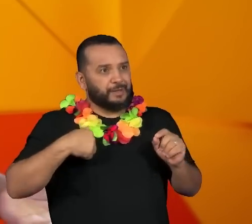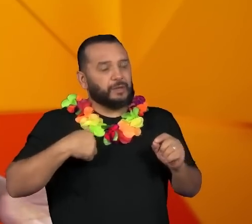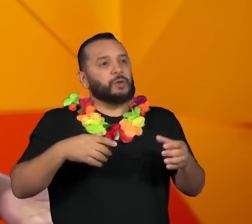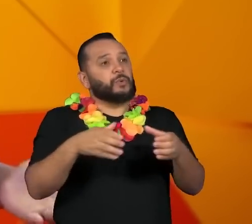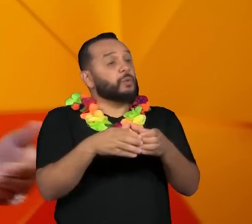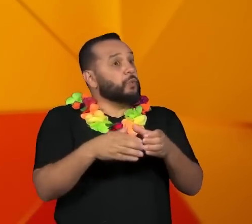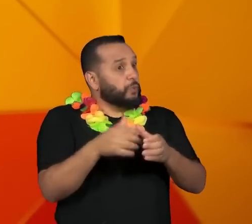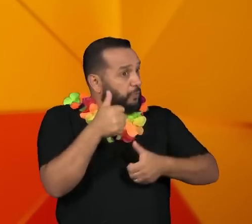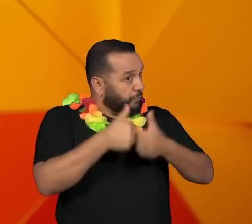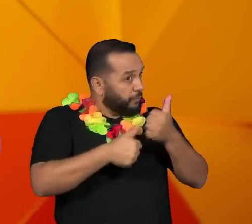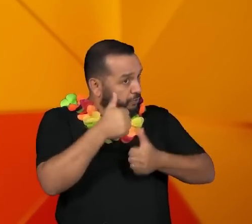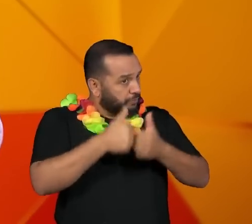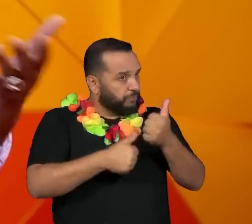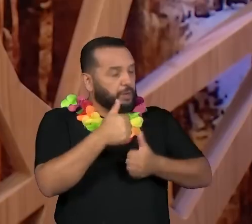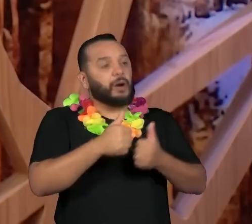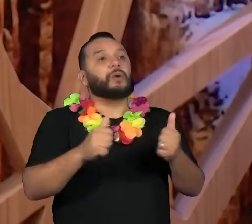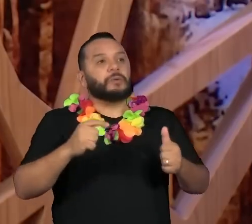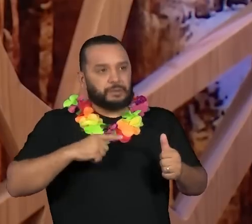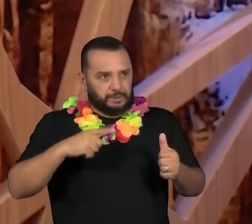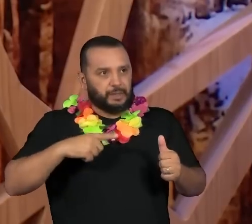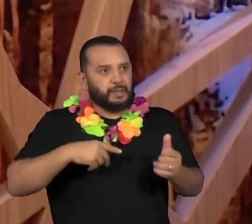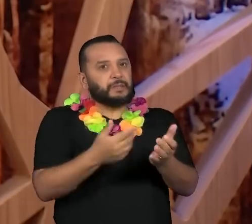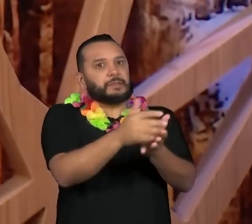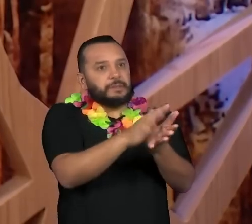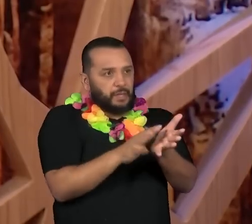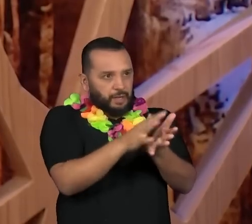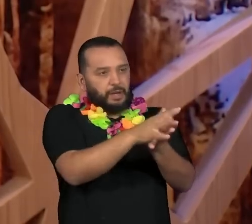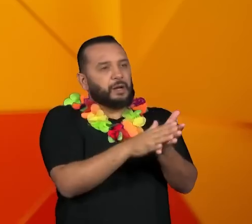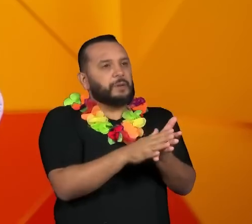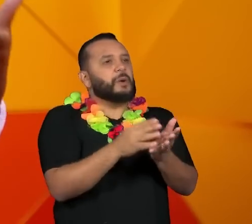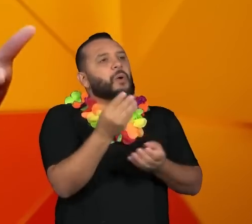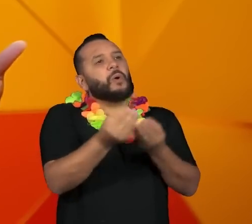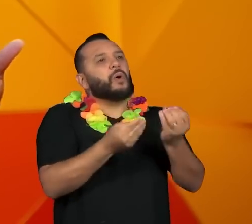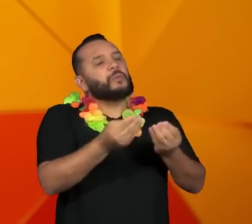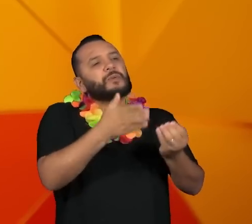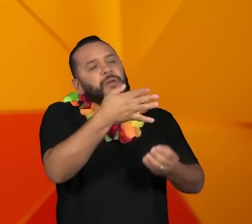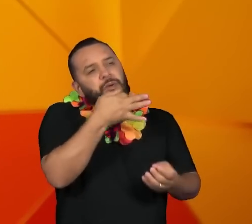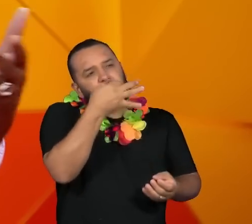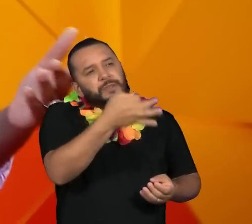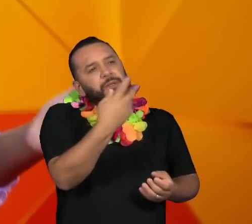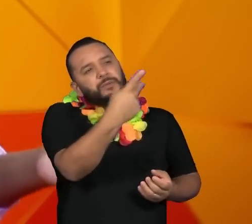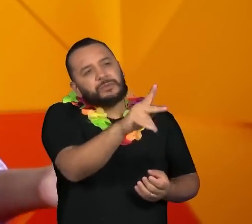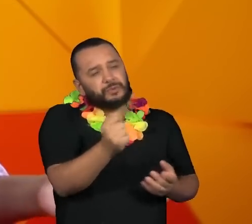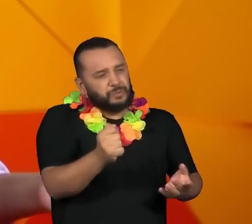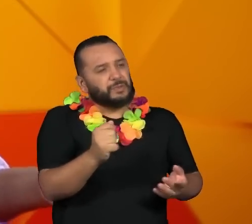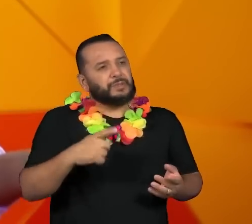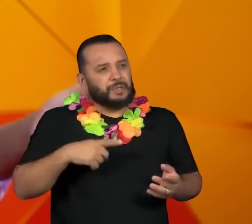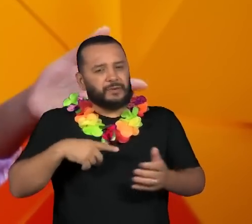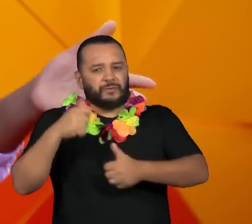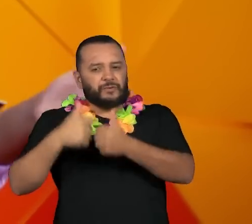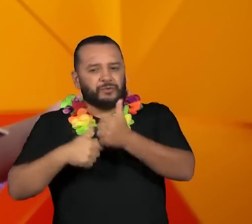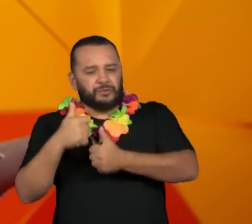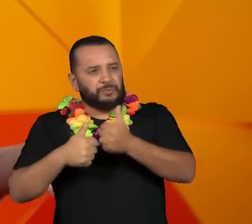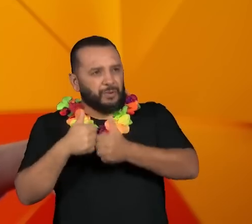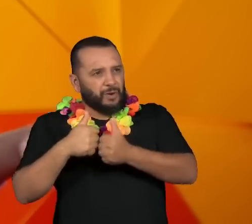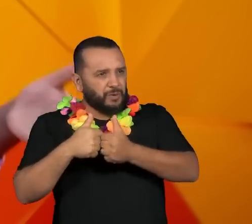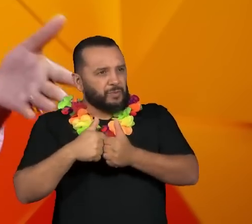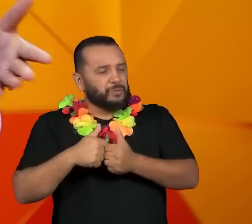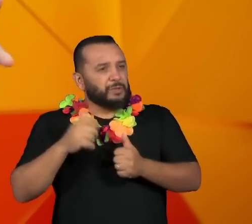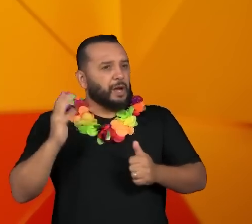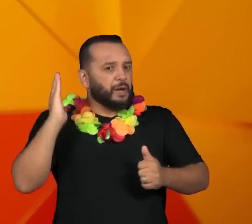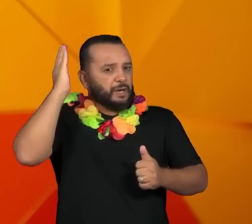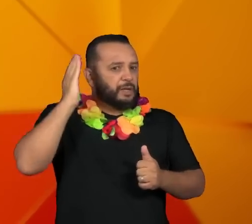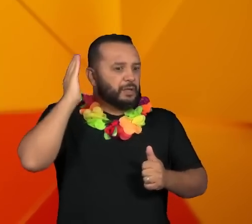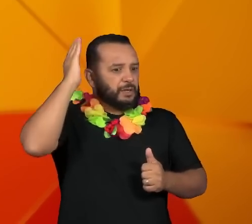de futebol nas escolas, nos desfiles das escolas de samba. Como é que você enxerga essa associação